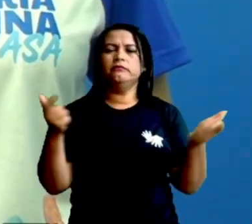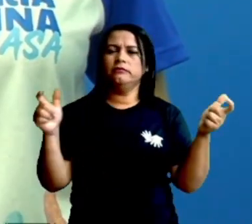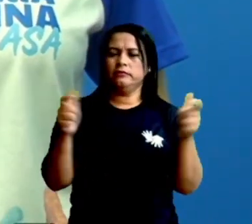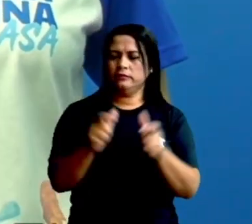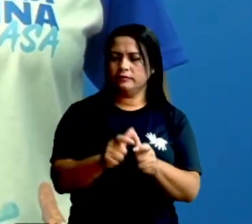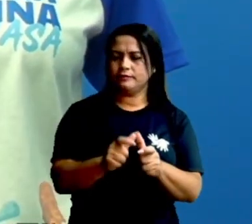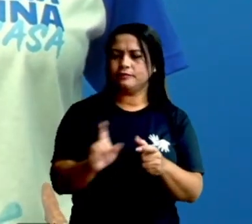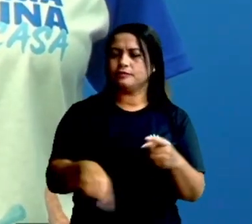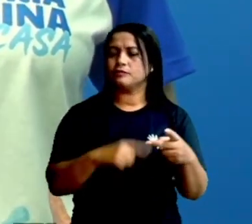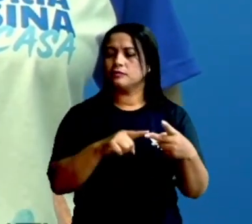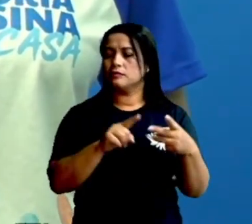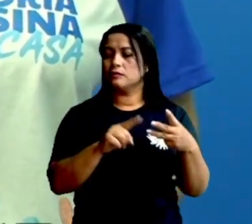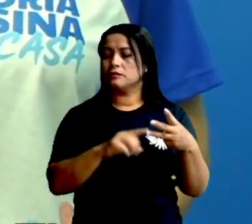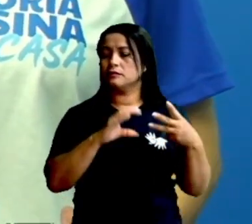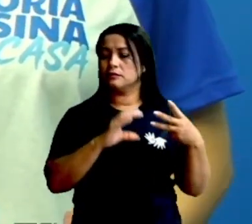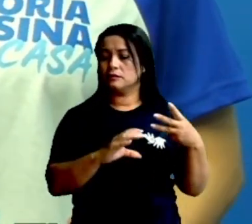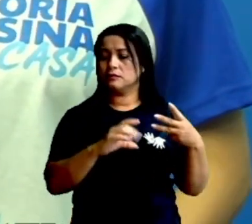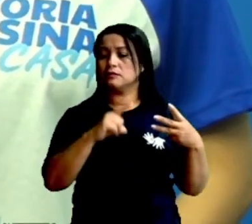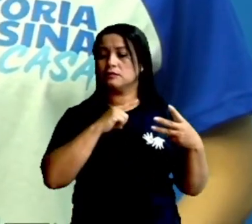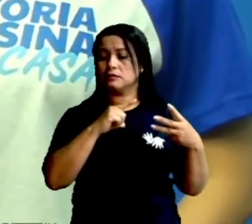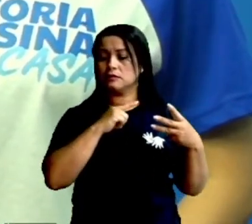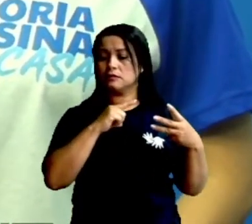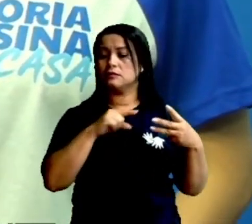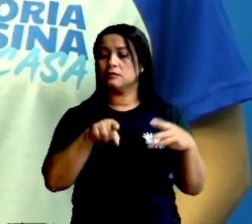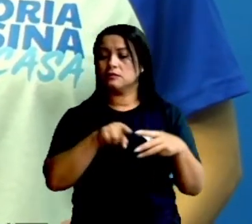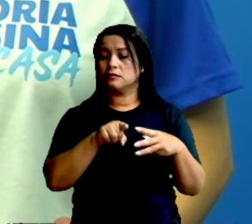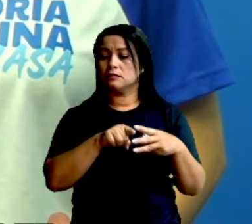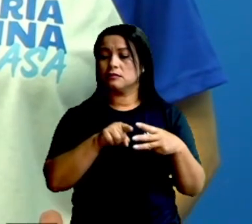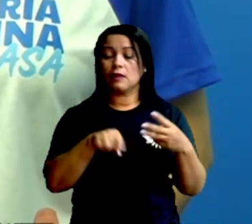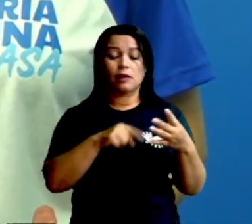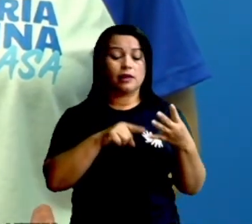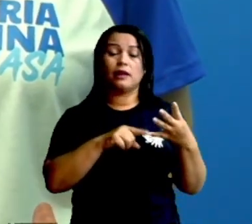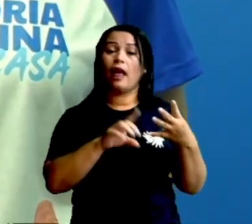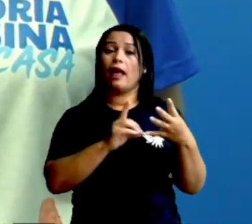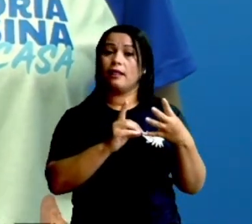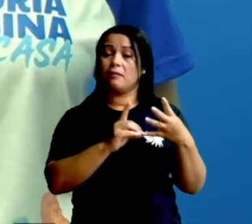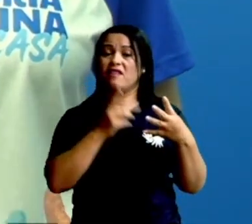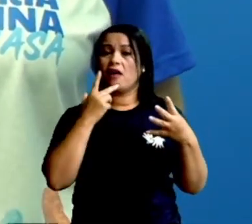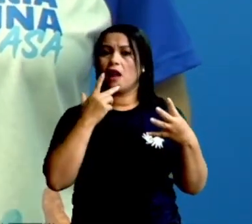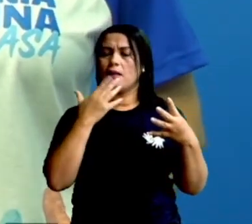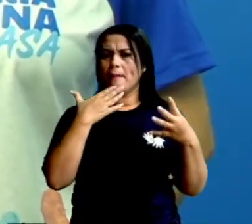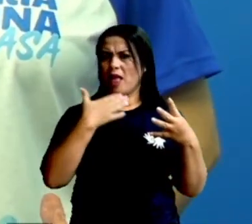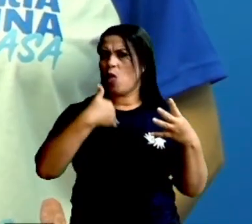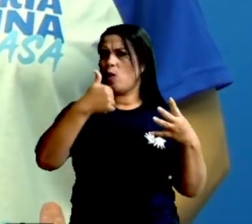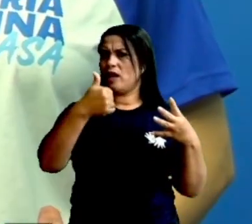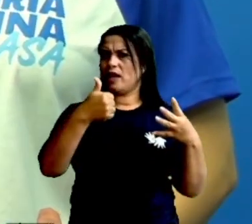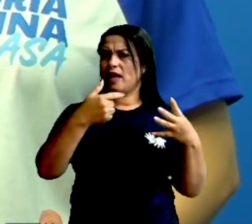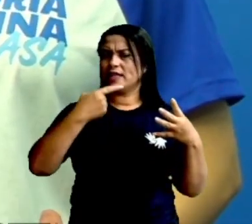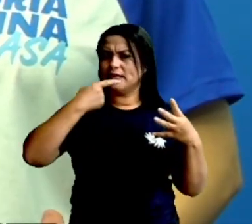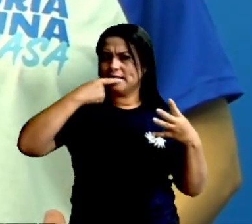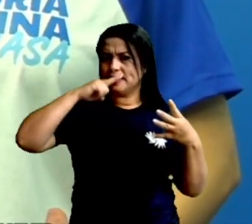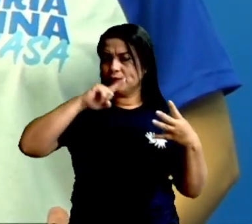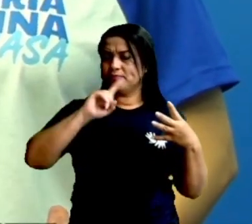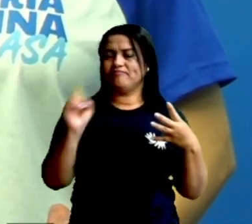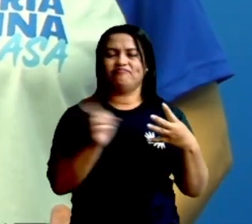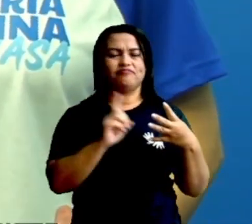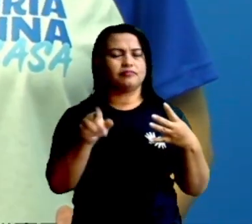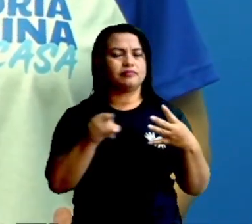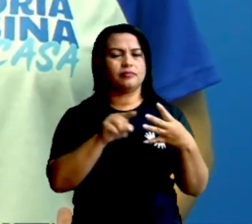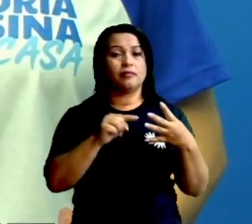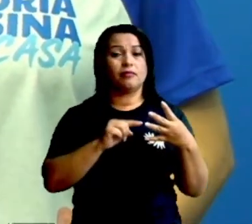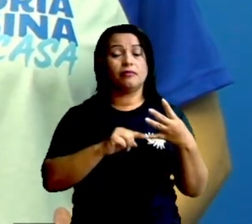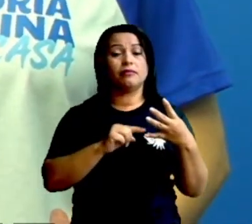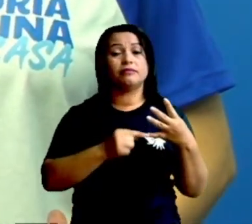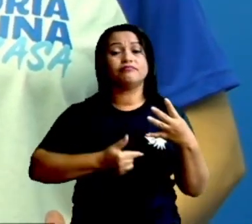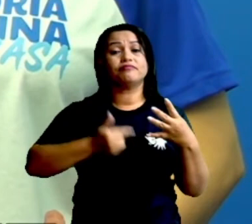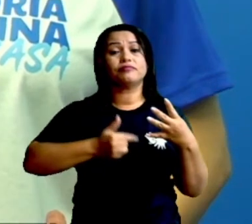reduzida. E quando fala da melhoria da cultura de cana-de-açúcar, não, pelo contrário. A cana-de-açúcar se tornou em segundo plano